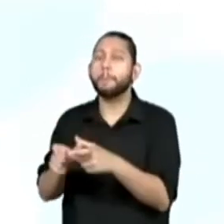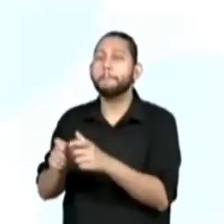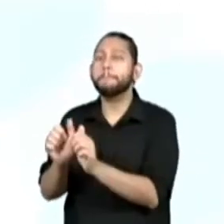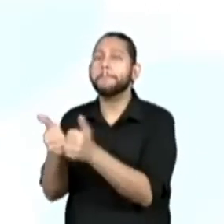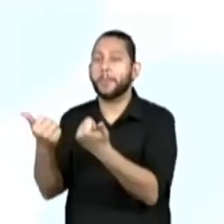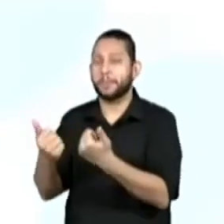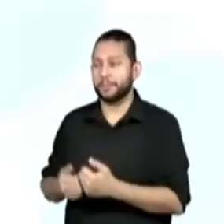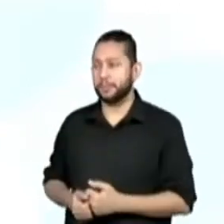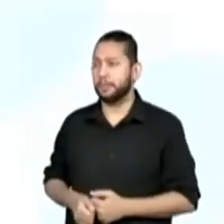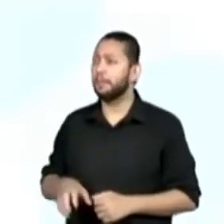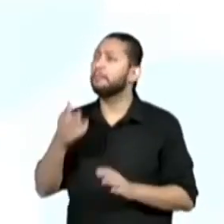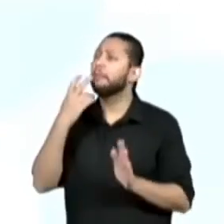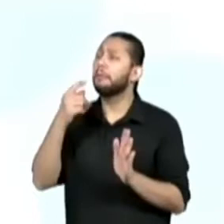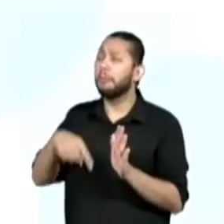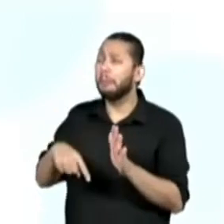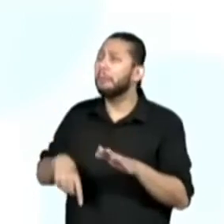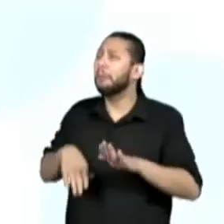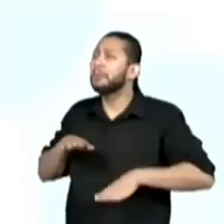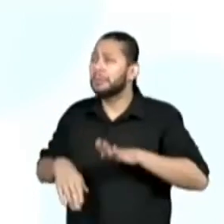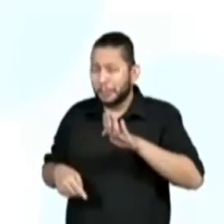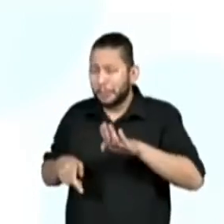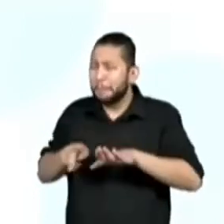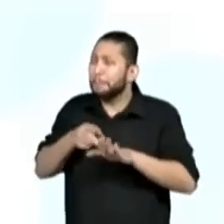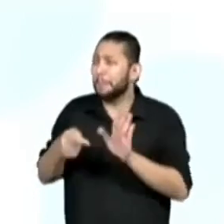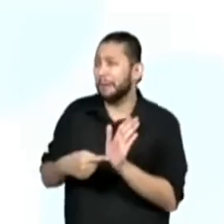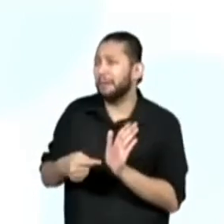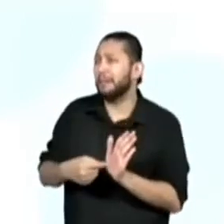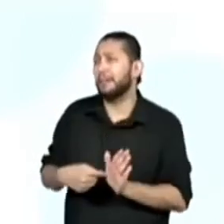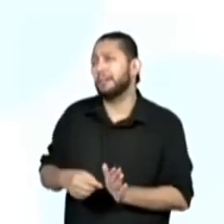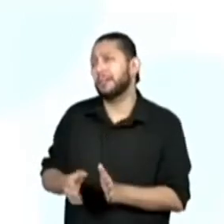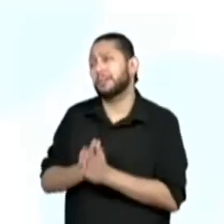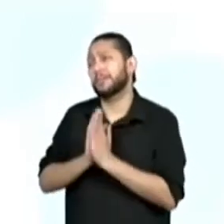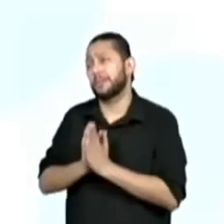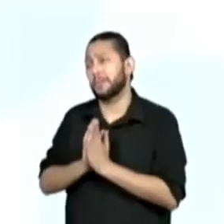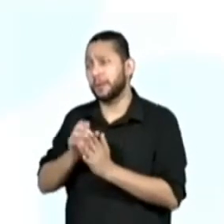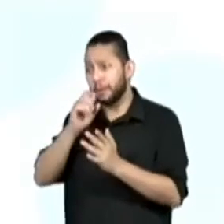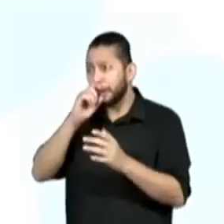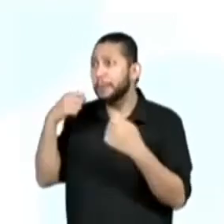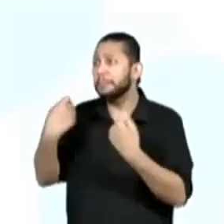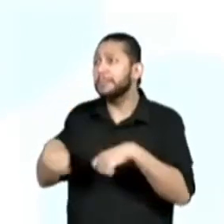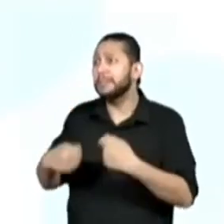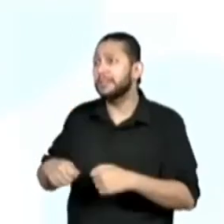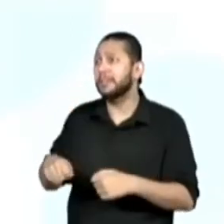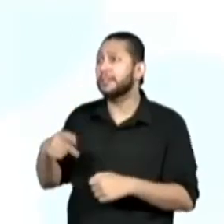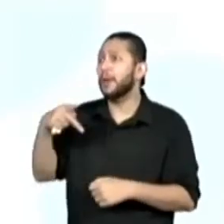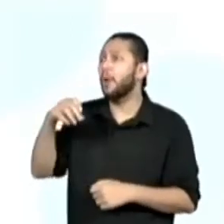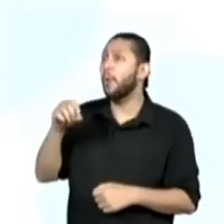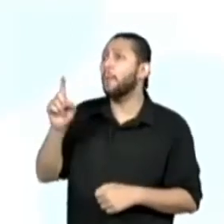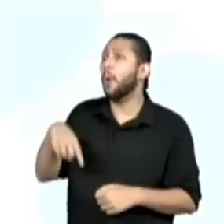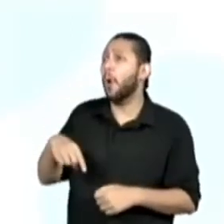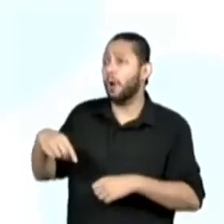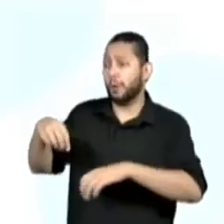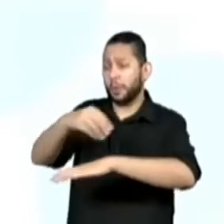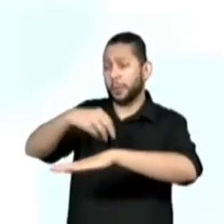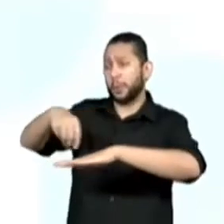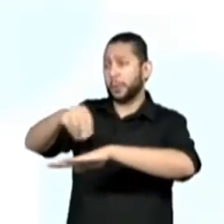disse: machuquei o pé. Queres esparramar-lhe em cima um pouco de